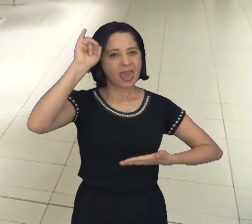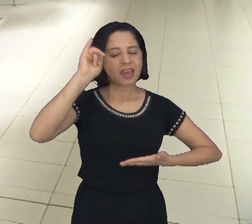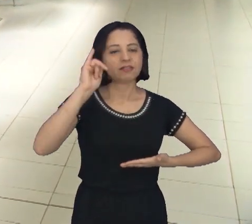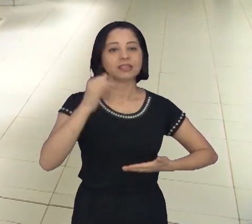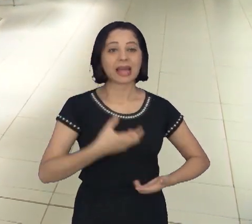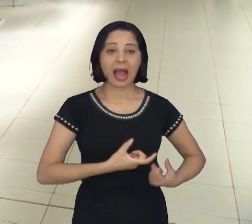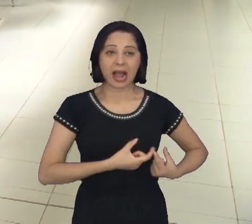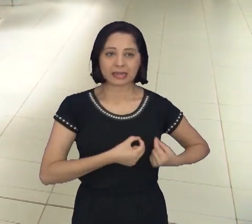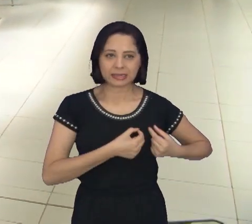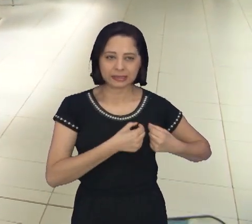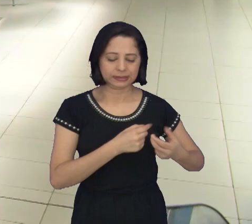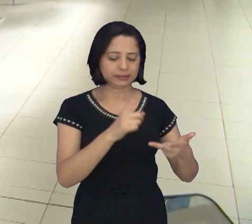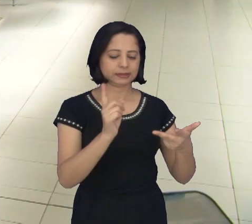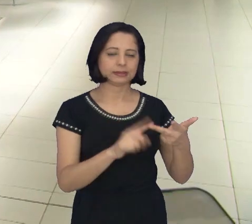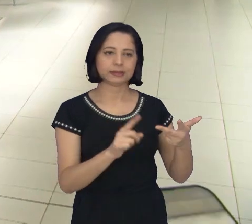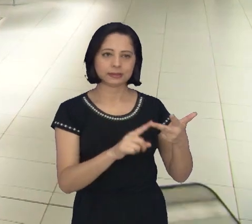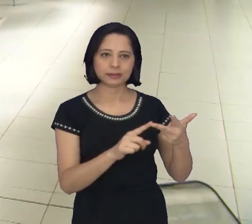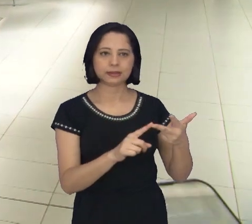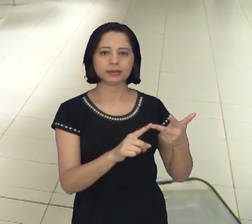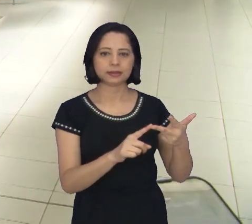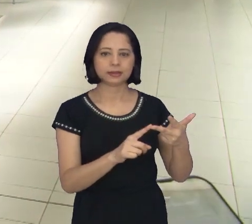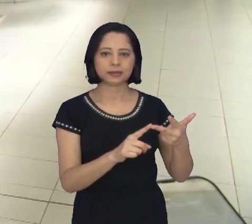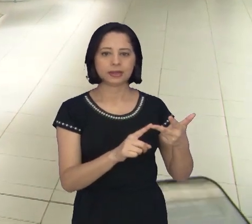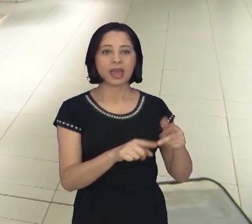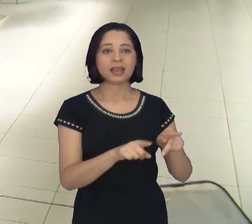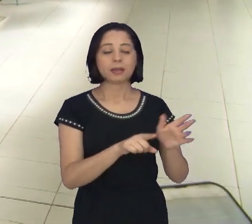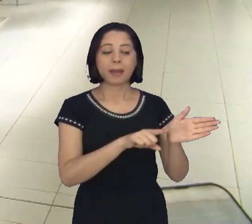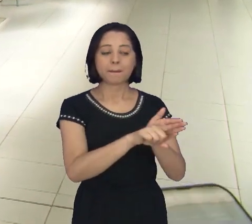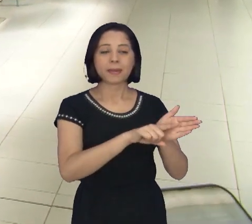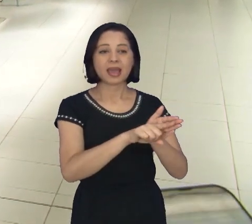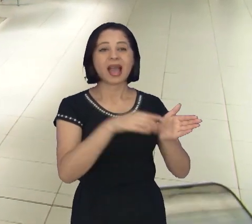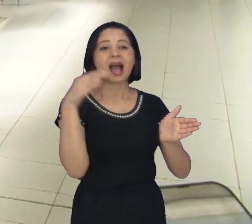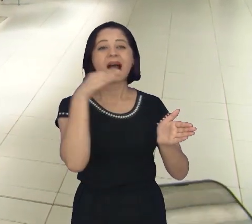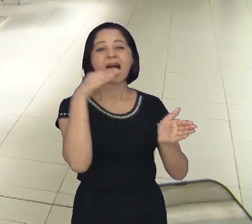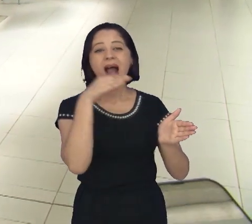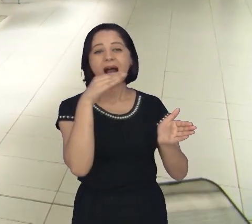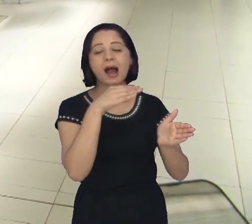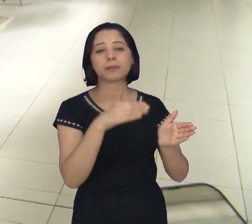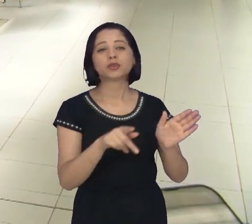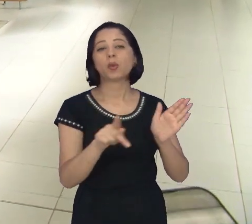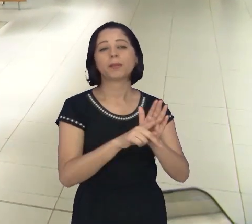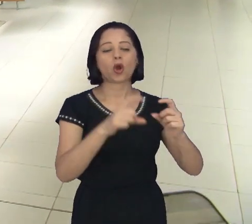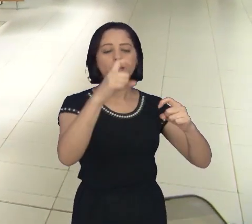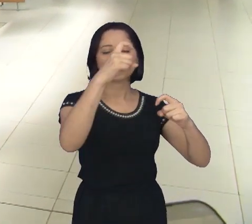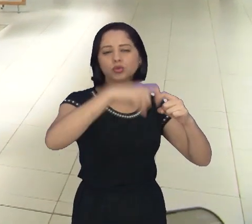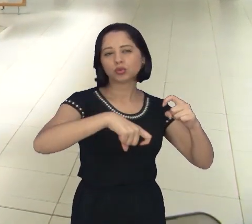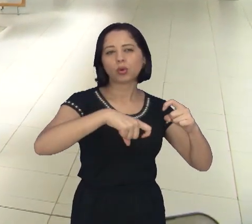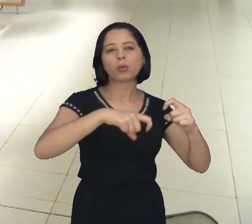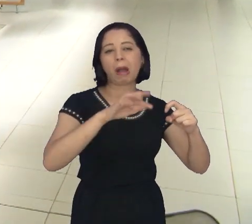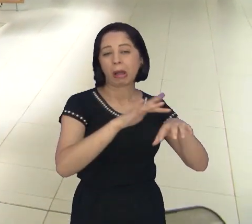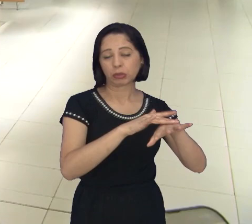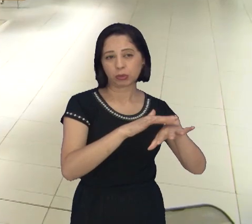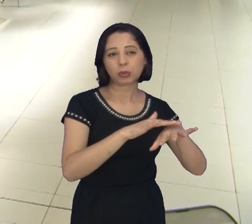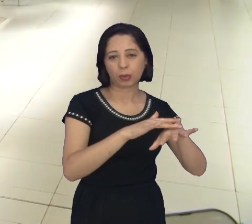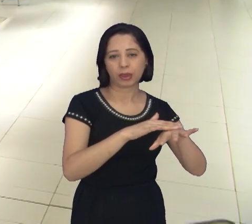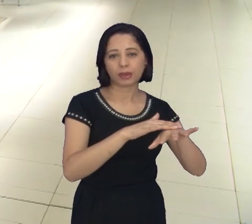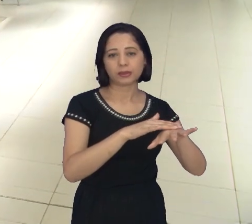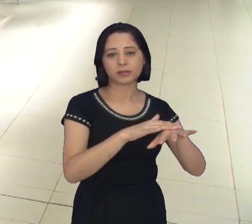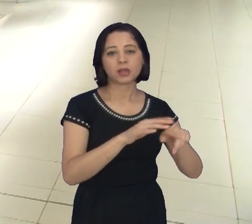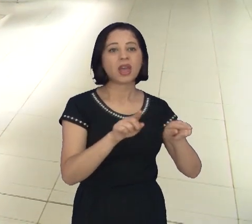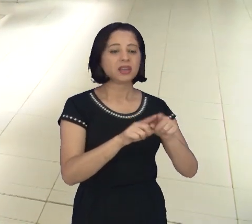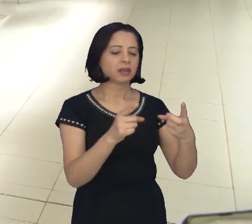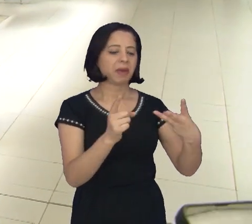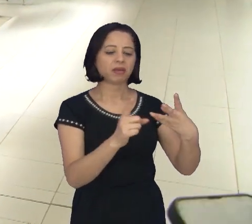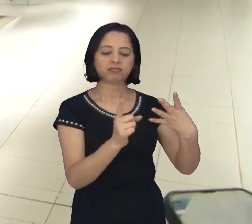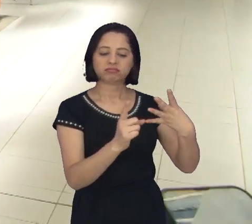câncer de mama, e também testes rápidos para as doenças sexualmente transmissíveis e as consultas mesmo